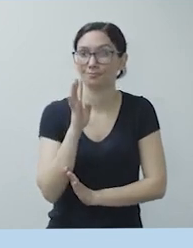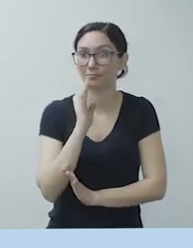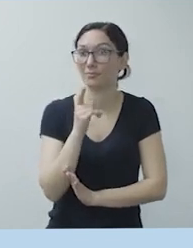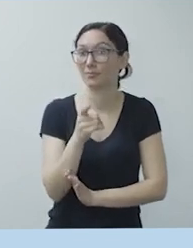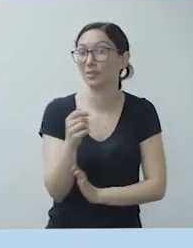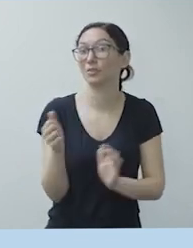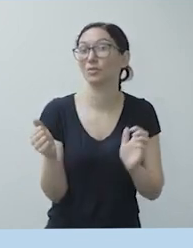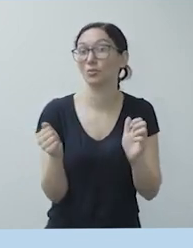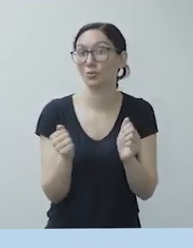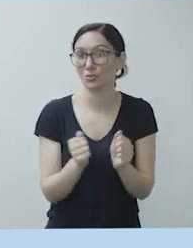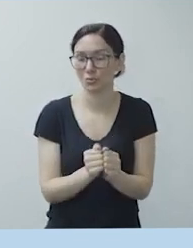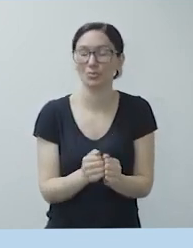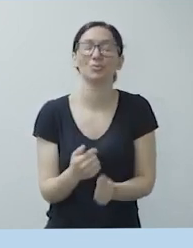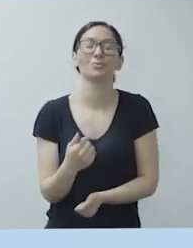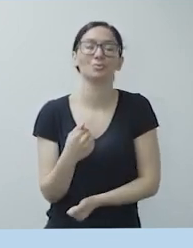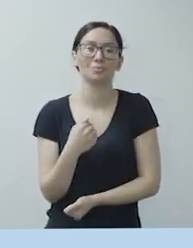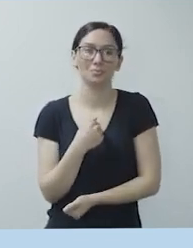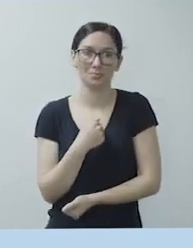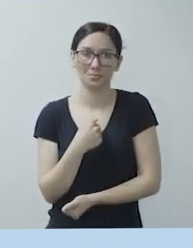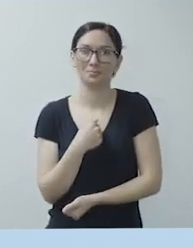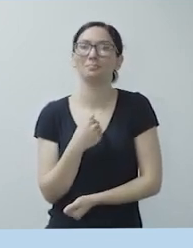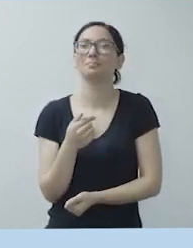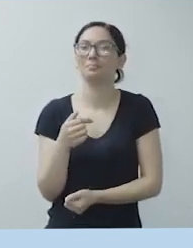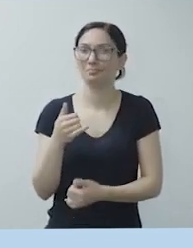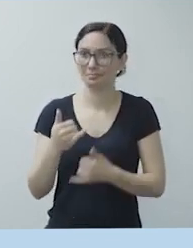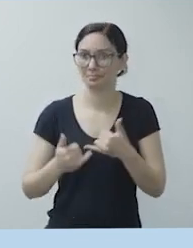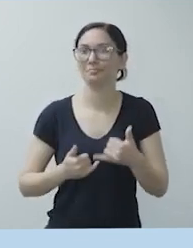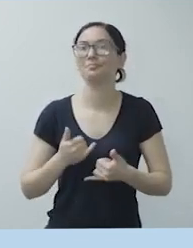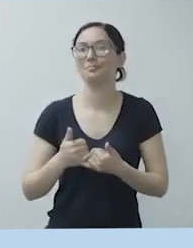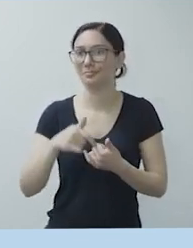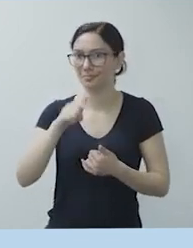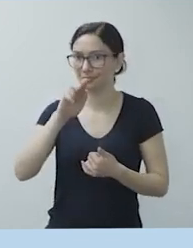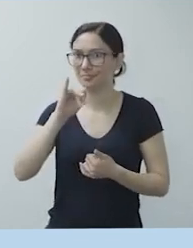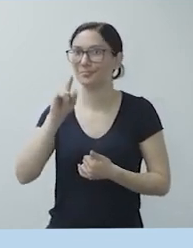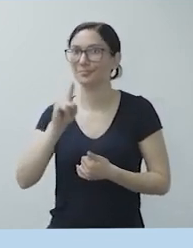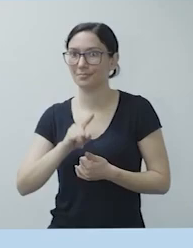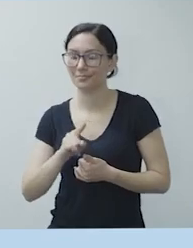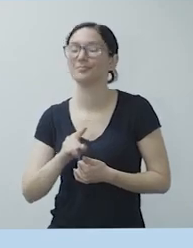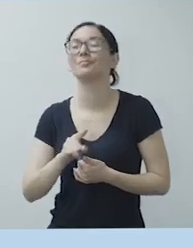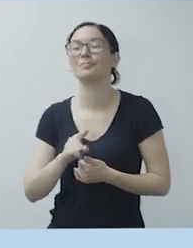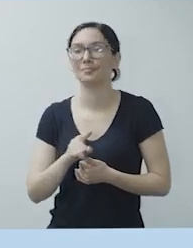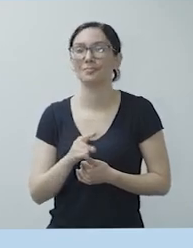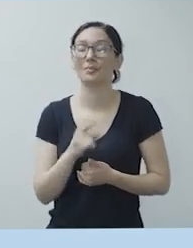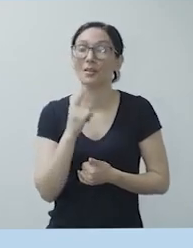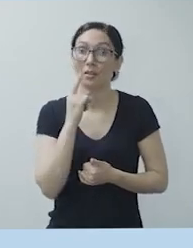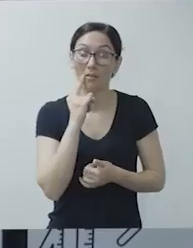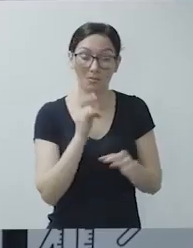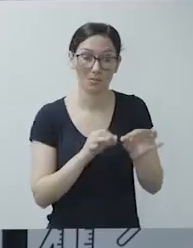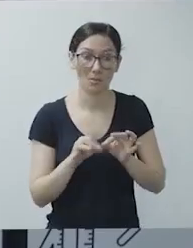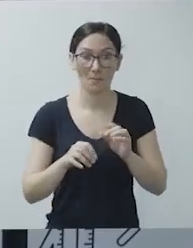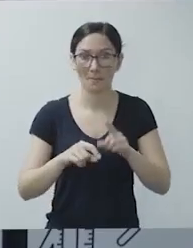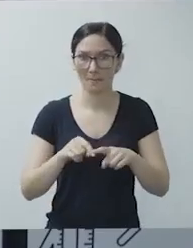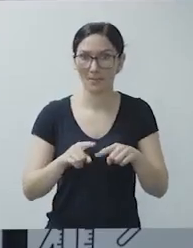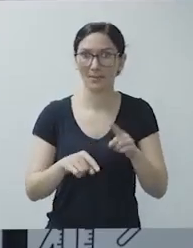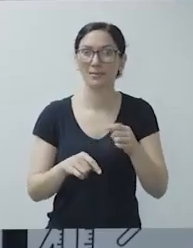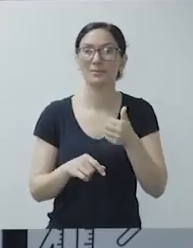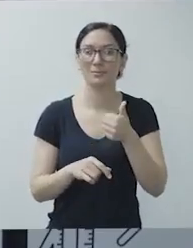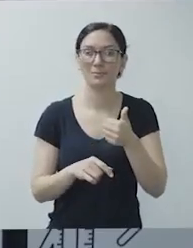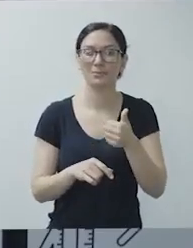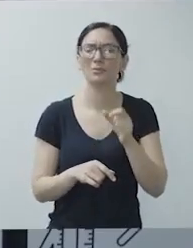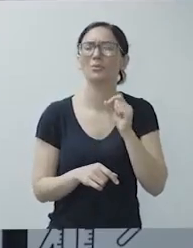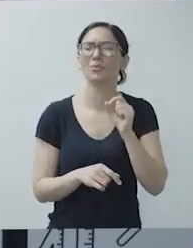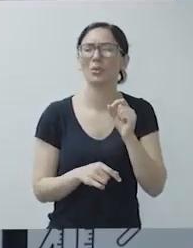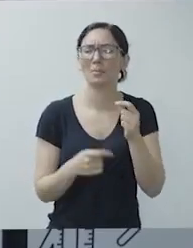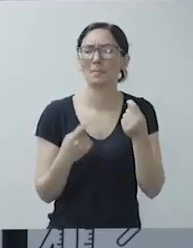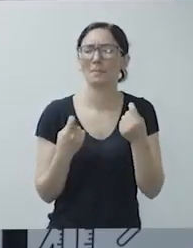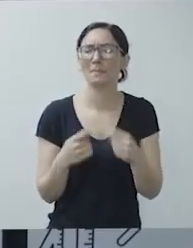vocês juntos comigo nesse quiz. Fiquem aí! Vamos organizar os materiais, então? Quais são os materiais